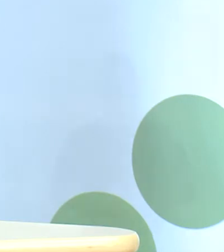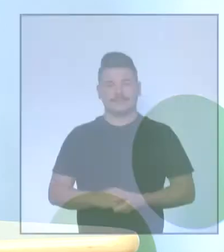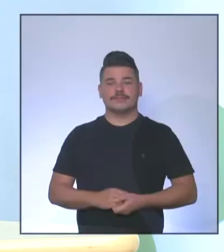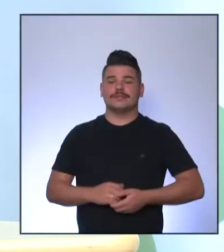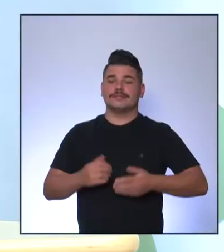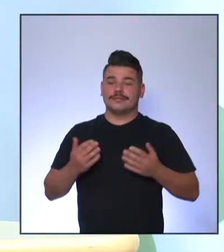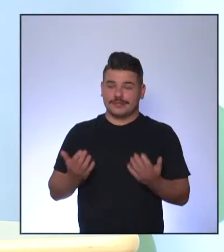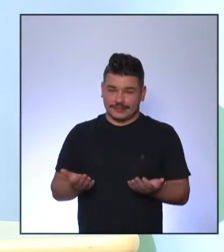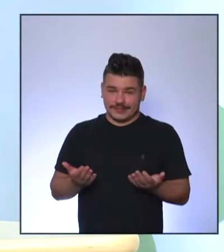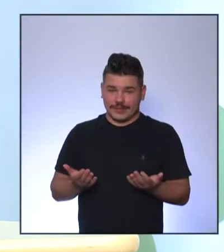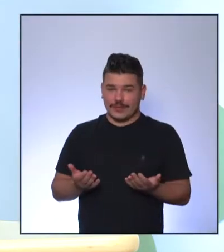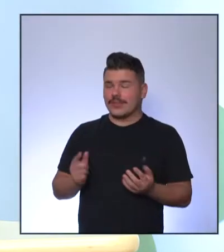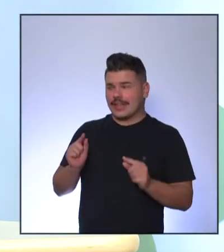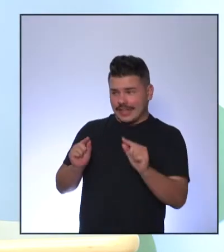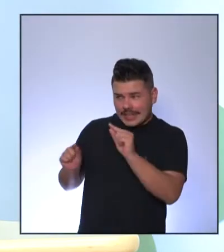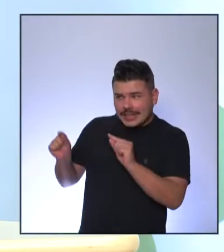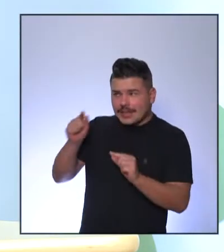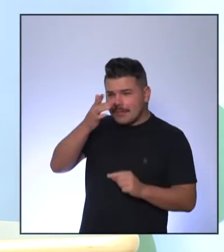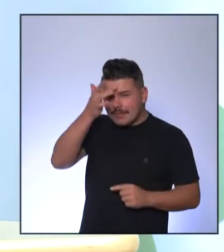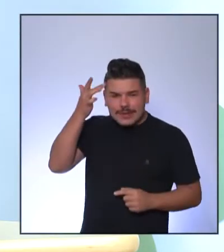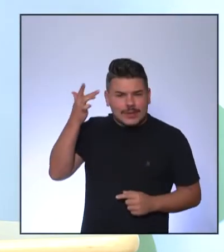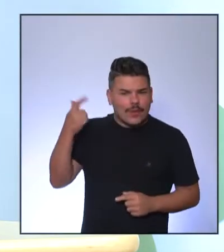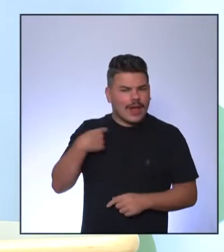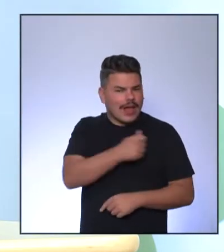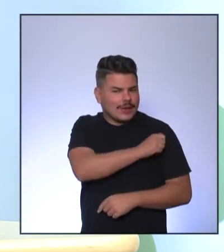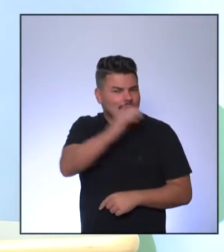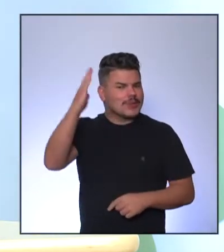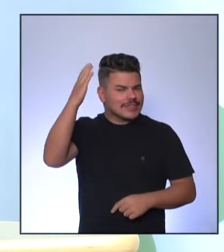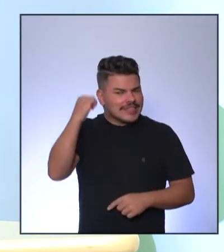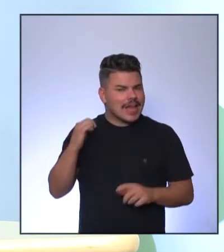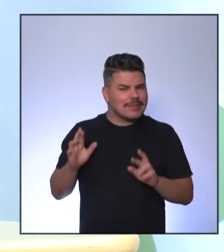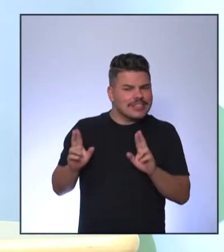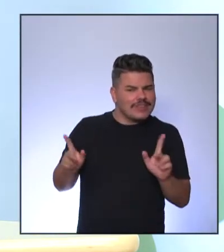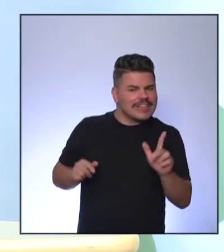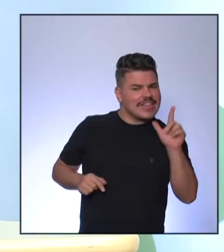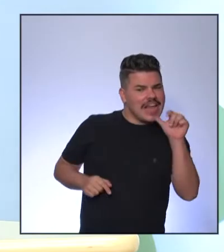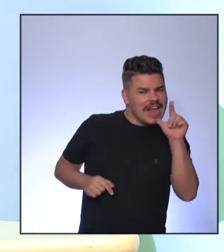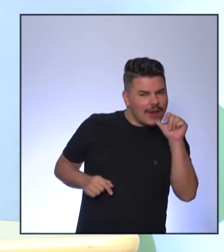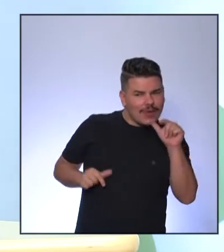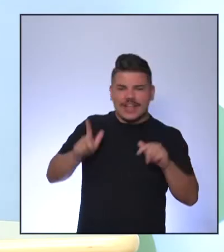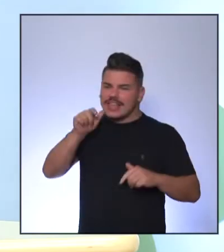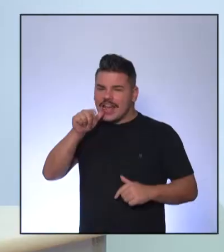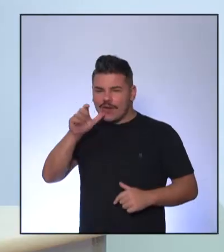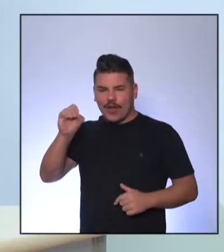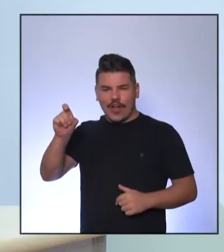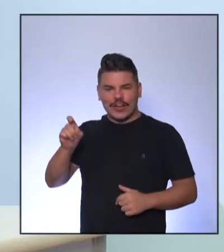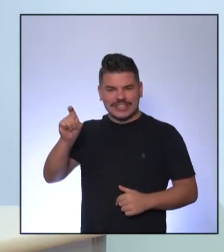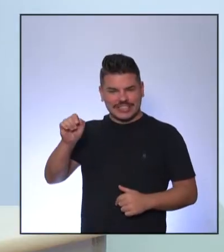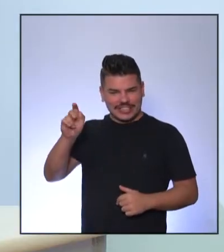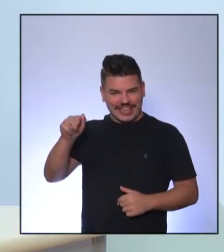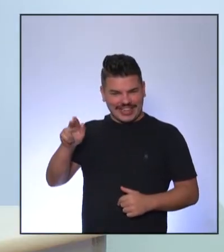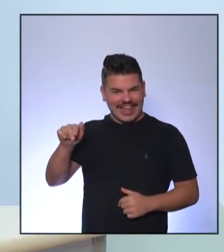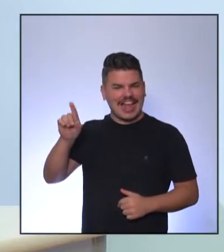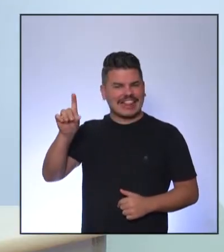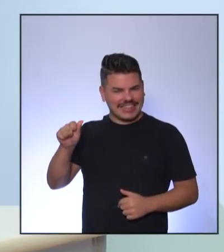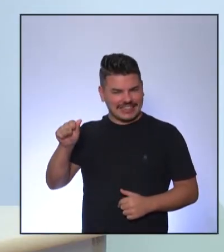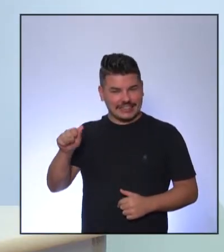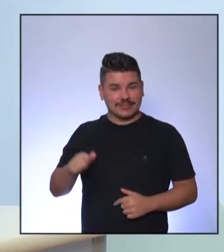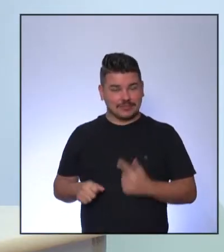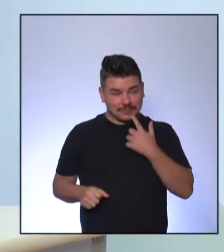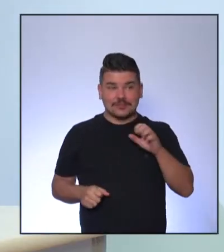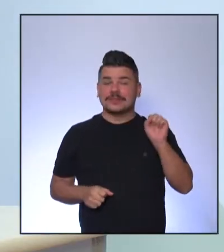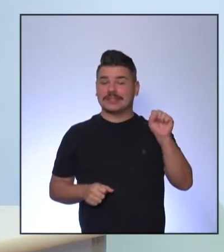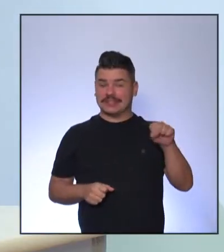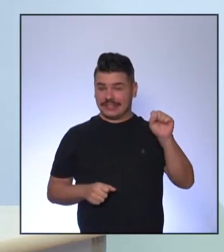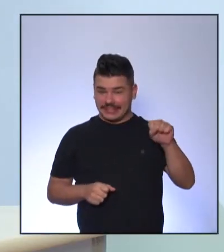Então, Denise, alguém aí sabe qual a diferença da água que a gente bebe para a água oxigenada? Olha, pelo visto, sim, professora